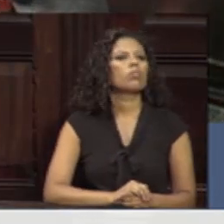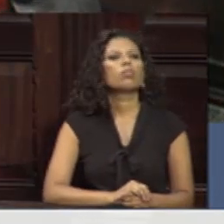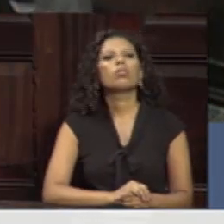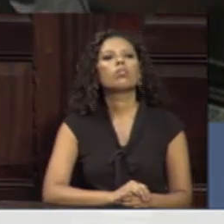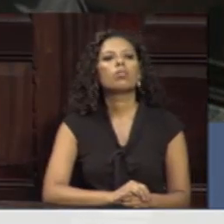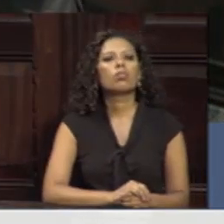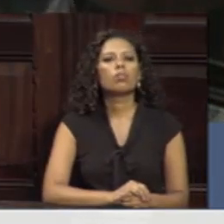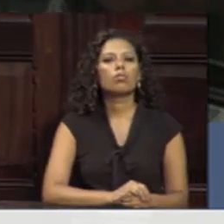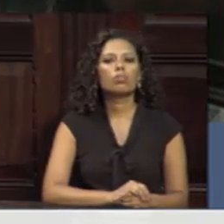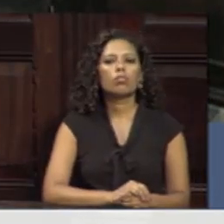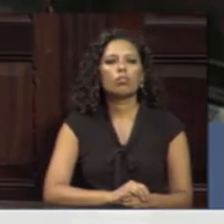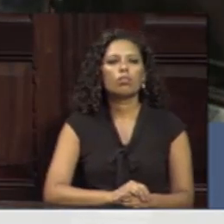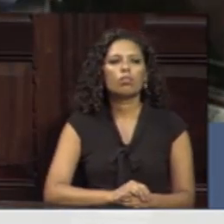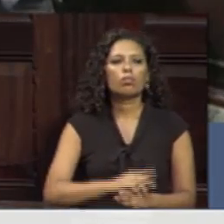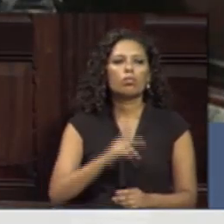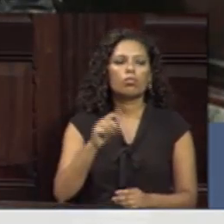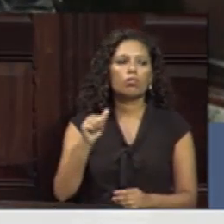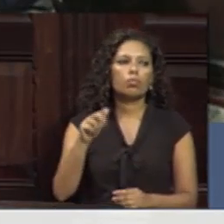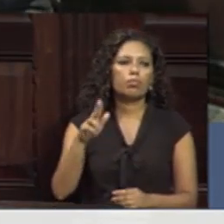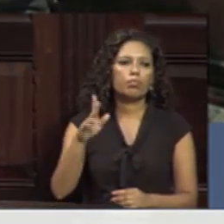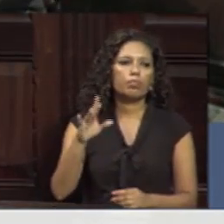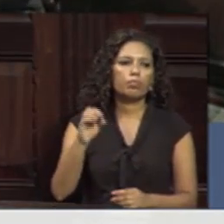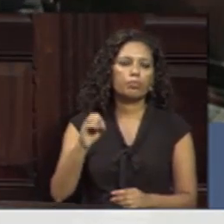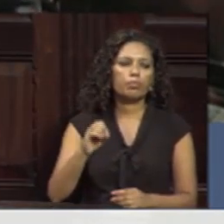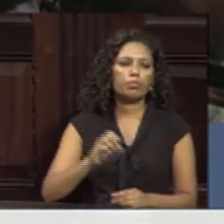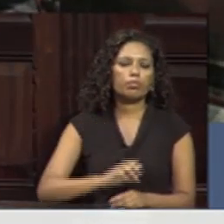São Gonçalo presente, Ivaldo,